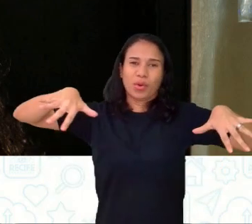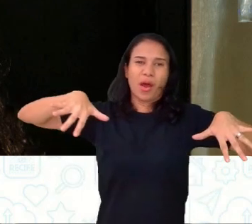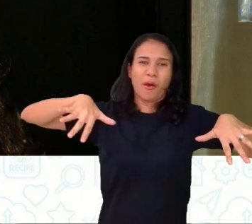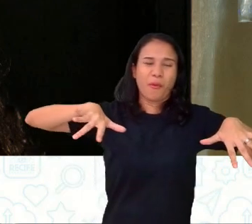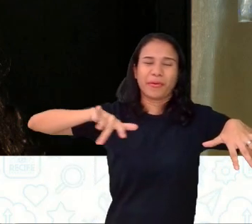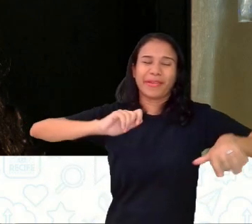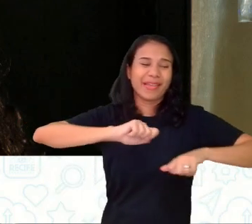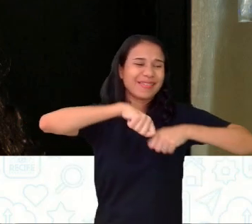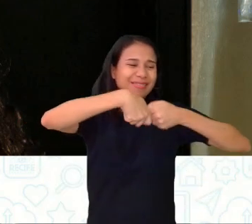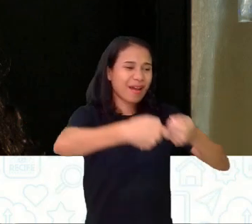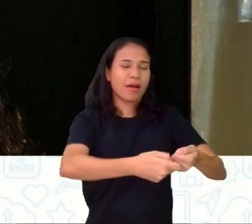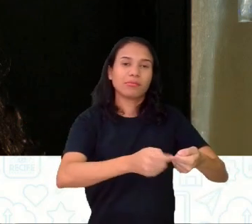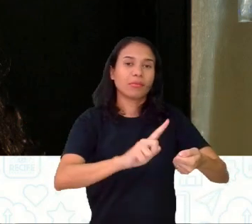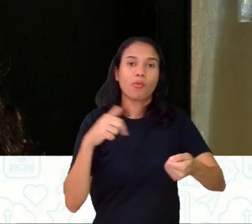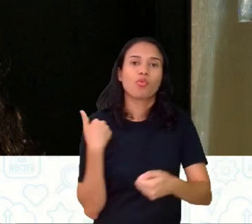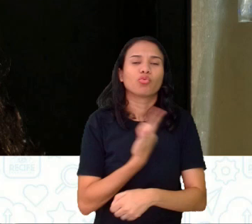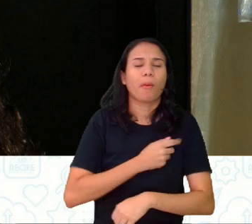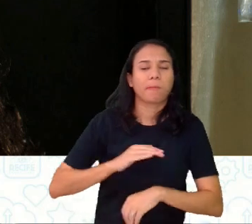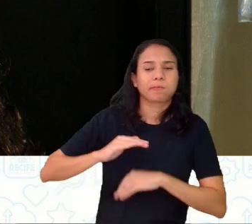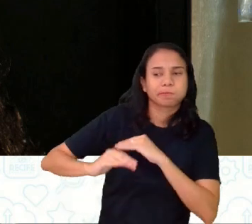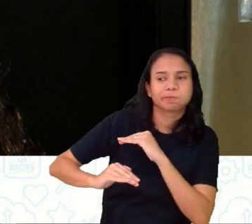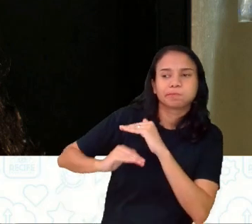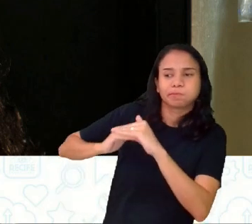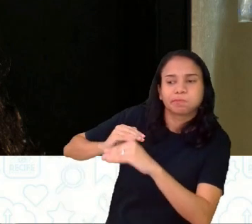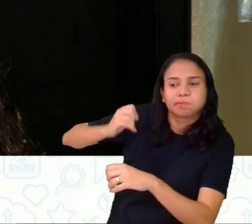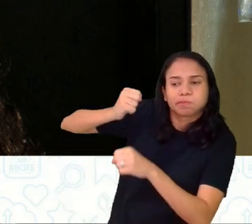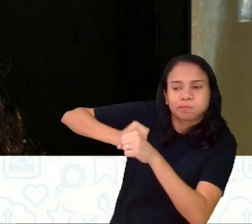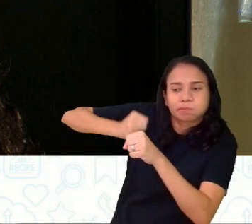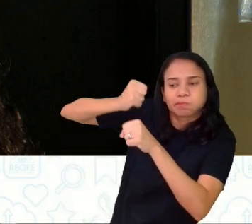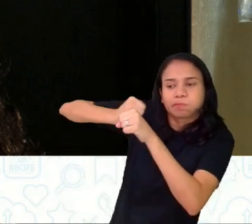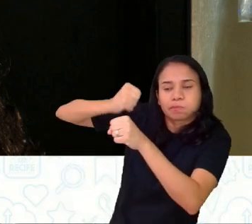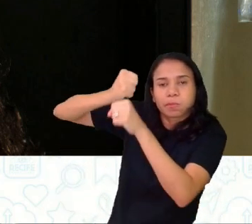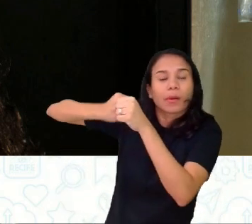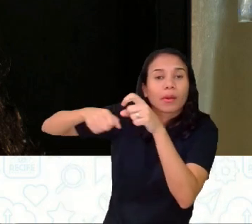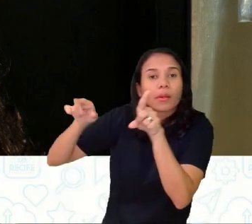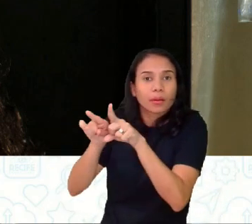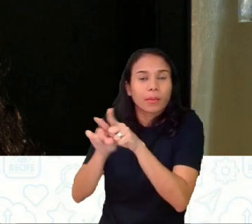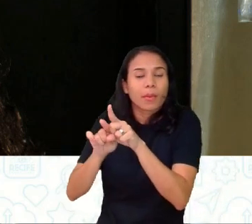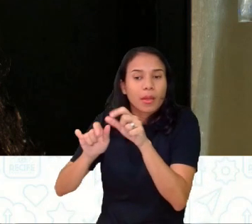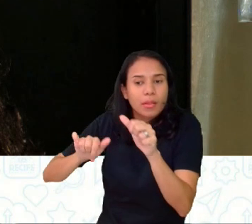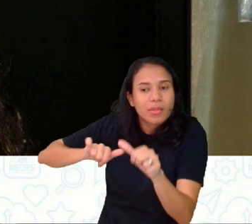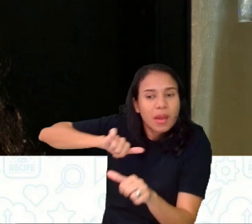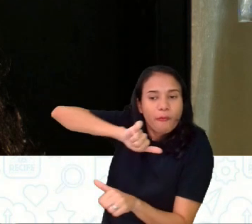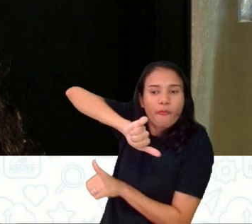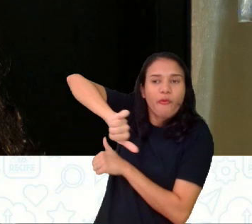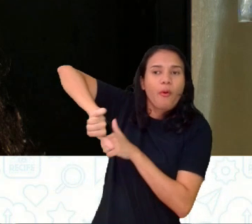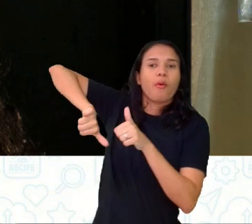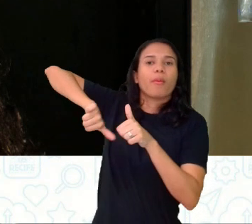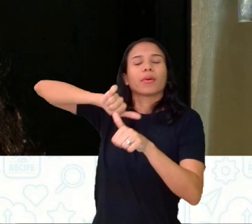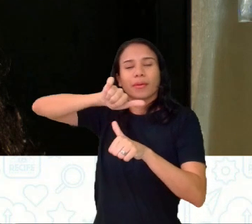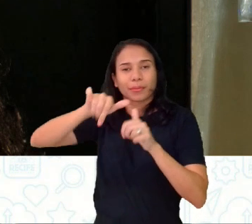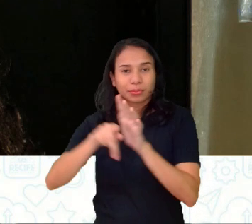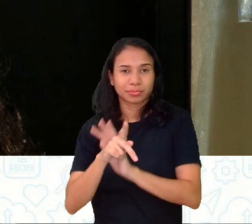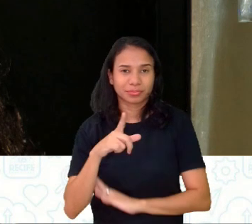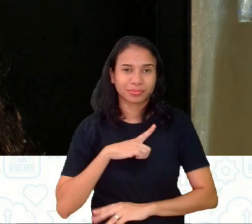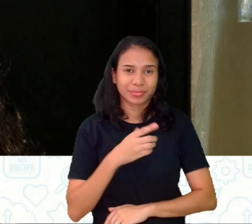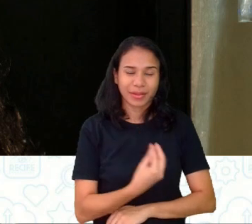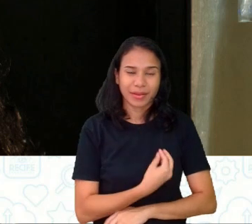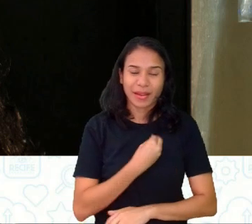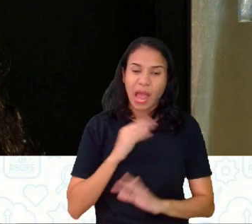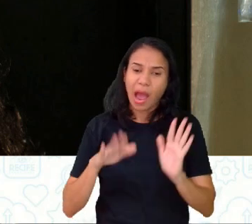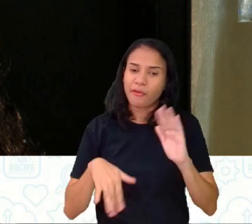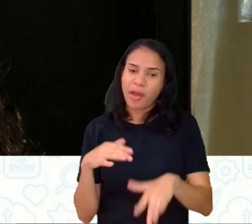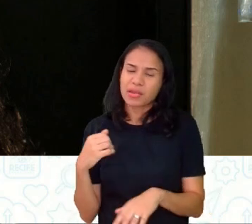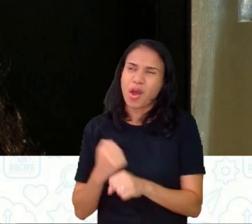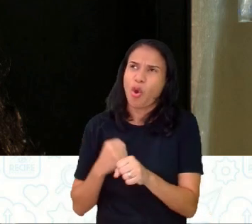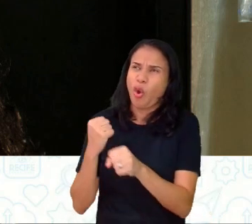é dado, né? A gente constrói. E do mesmo jeito que a gente constrói, a gente pode transformar aquela construção, né? Porque às vezes aquela construção